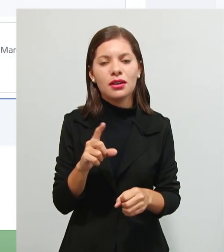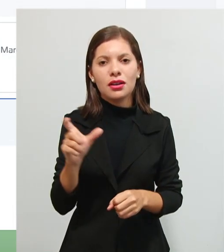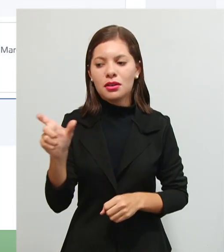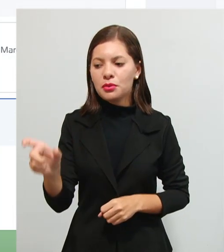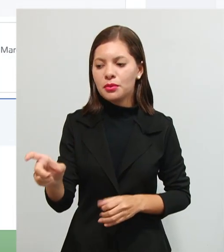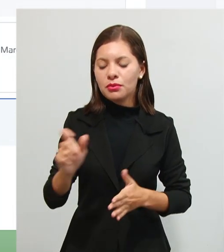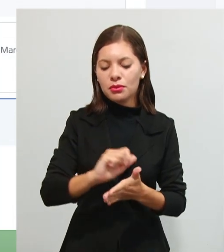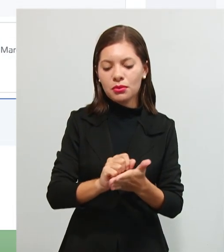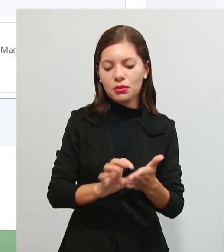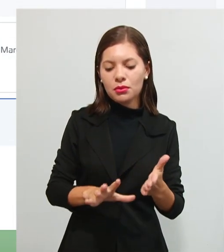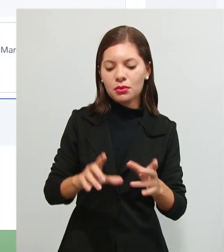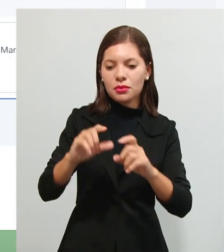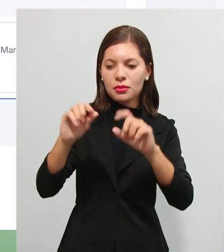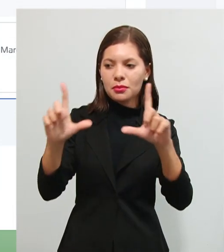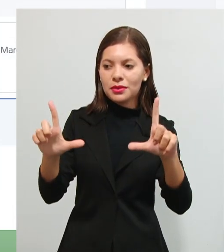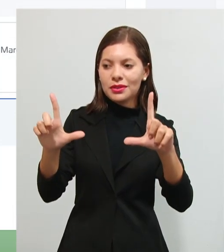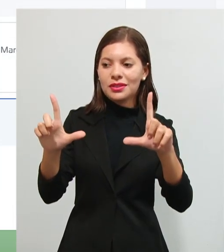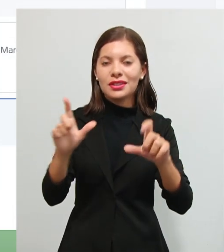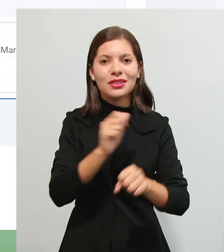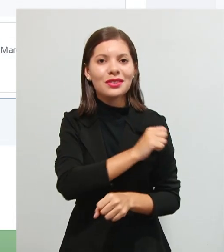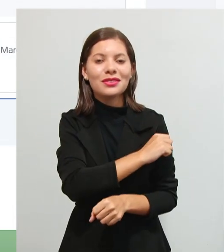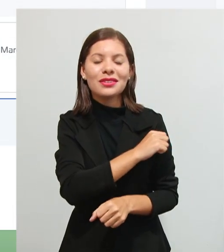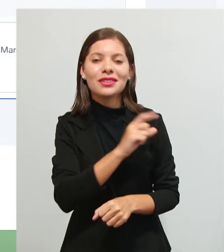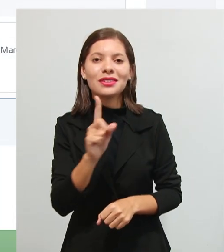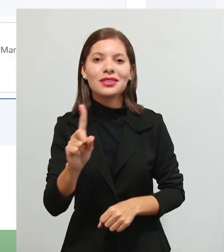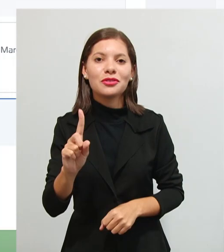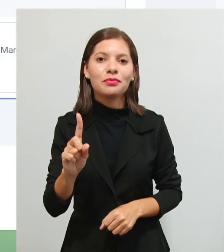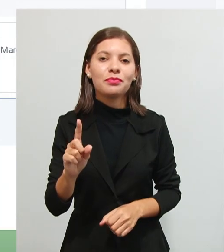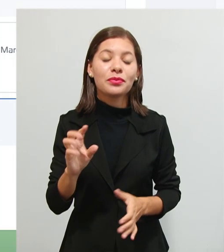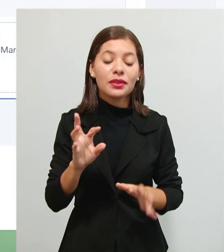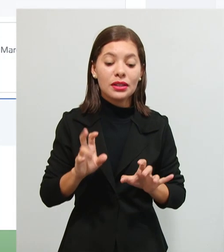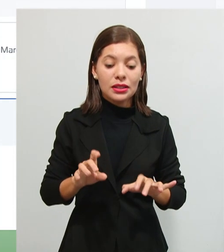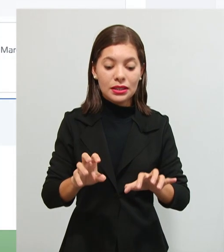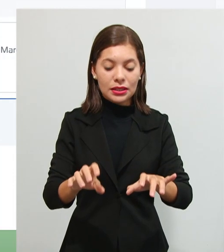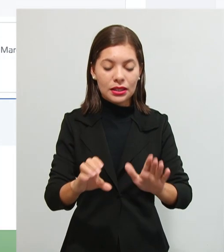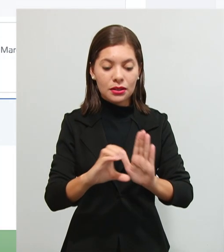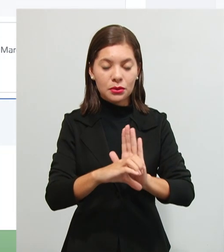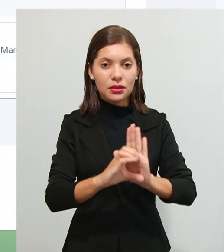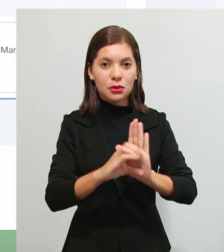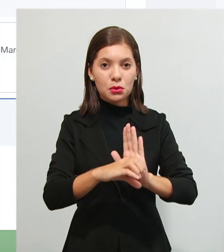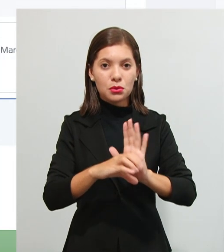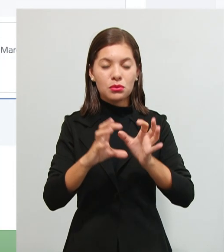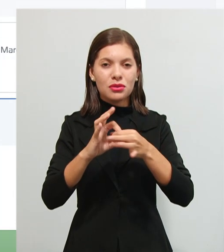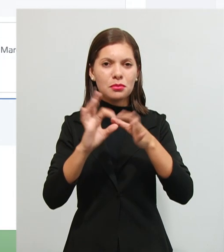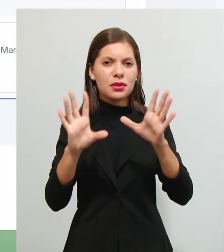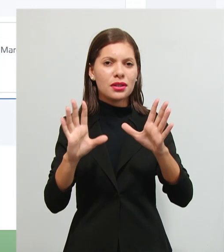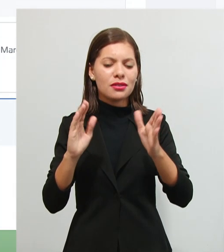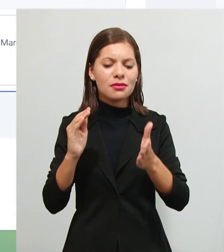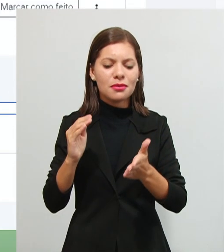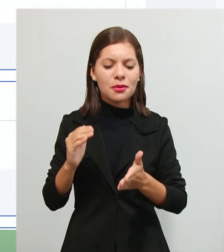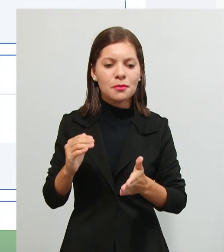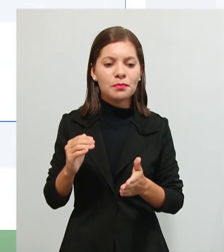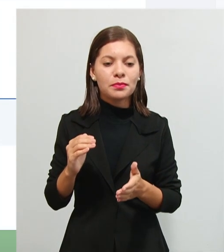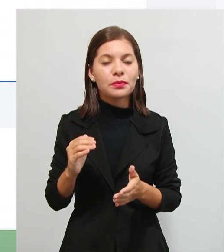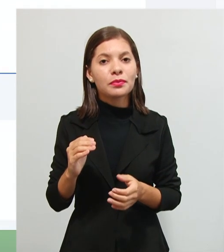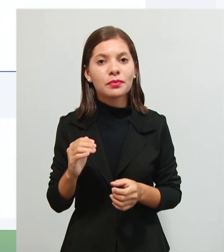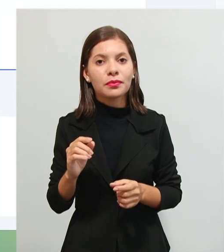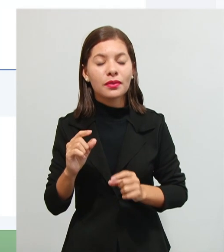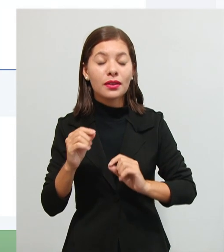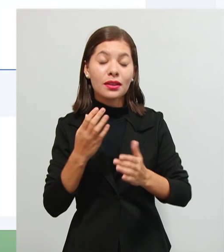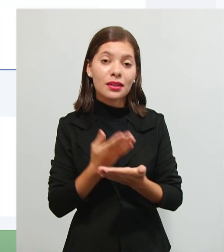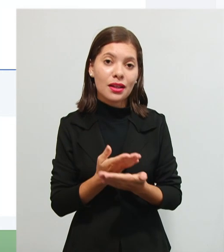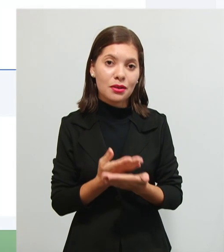não aparece para o estudante. Então você pode digitar todos os conteúdos e ir liberando aos poucos naquela aula,